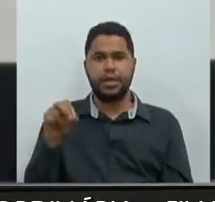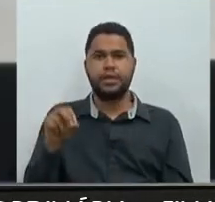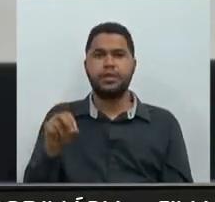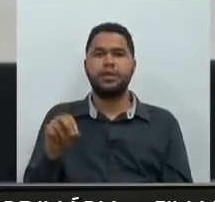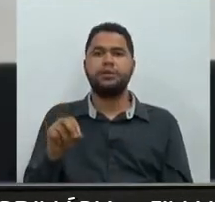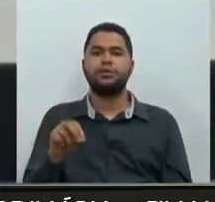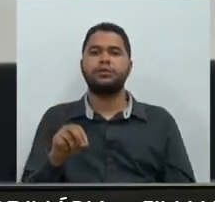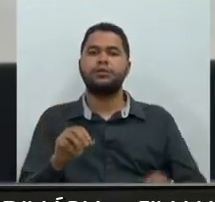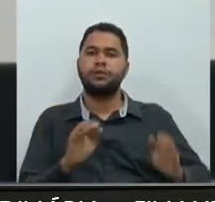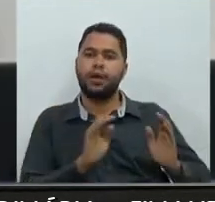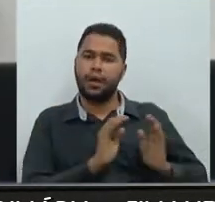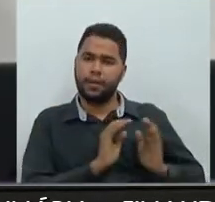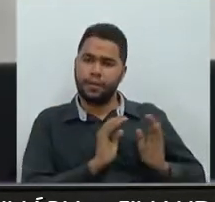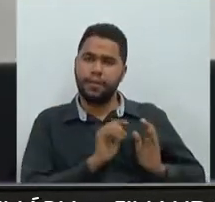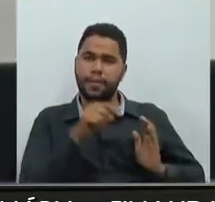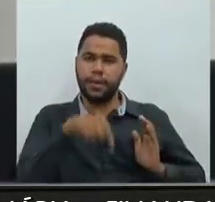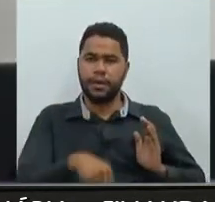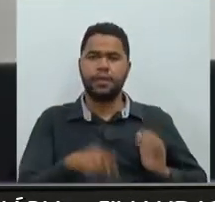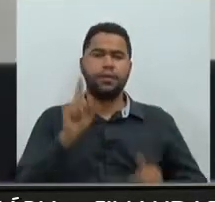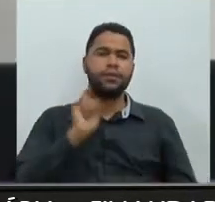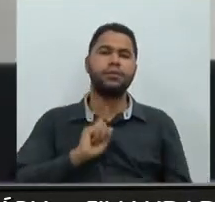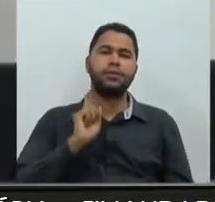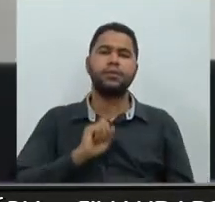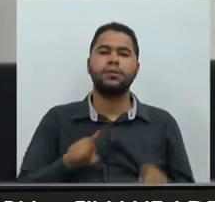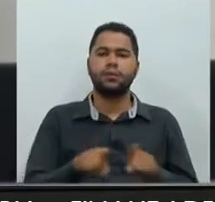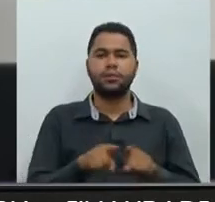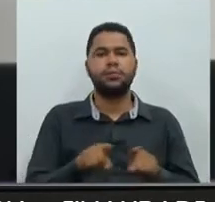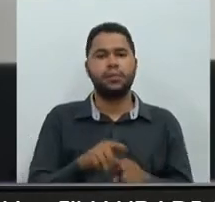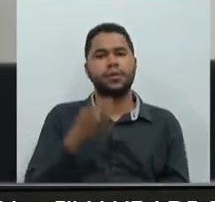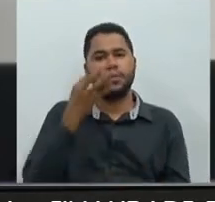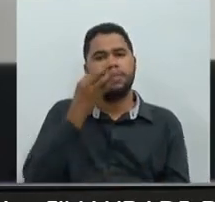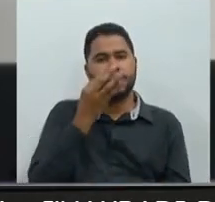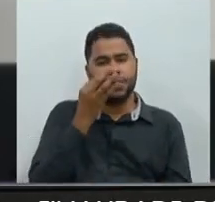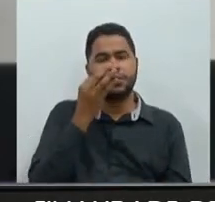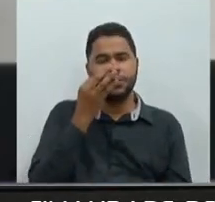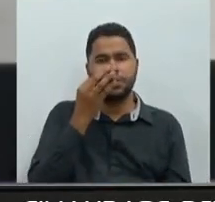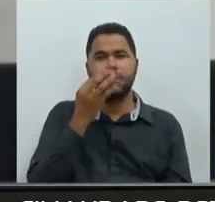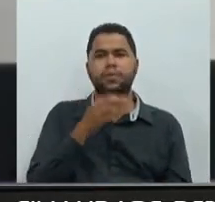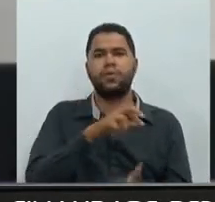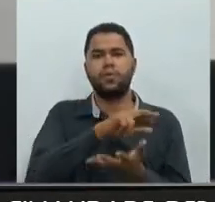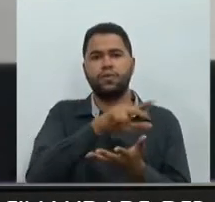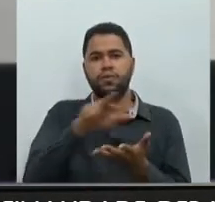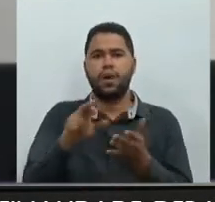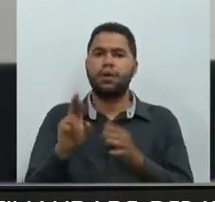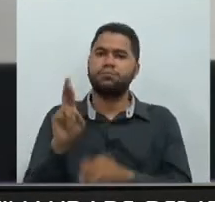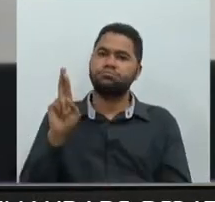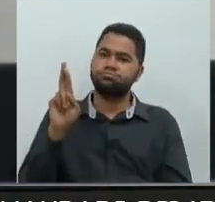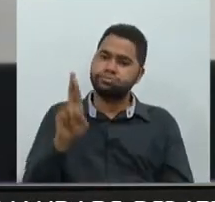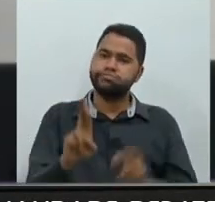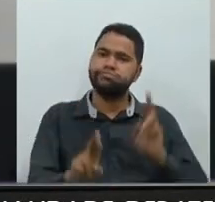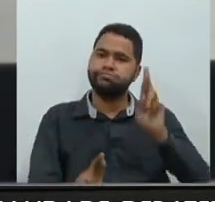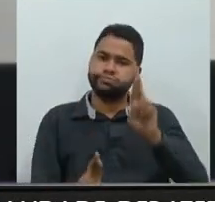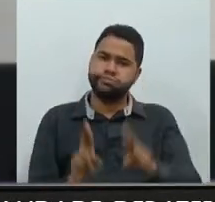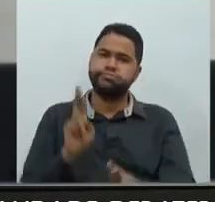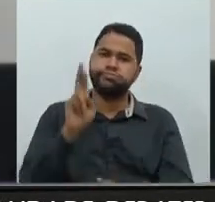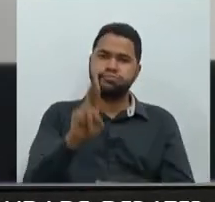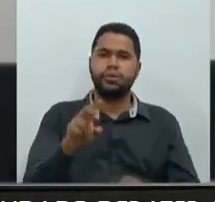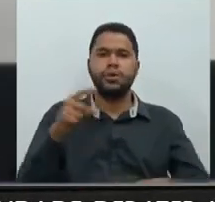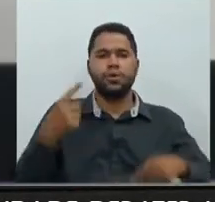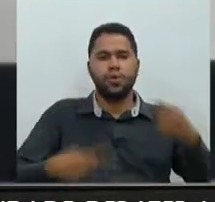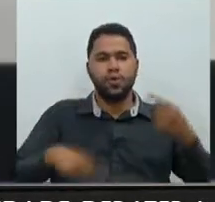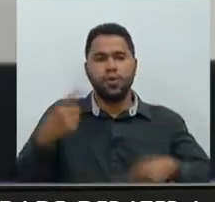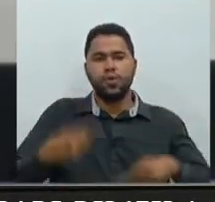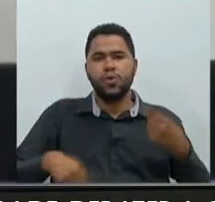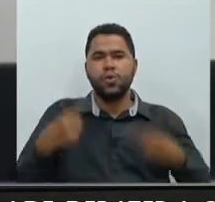Gerais, grande parte virtual, mas estaremos aqui de forma presencial com vários representantes discutindo essa temática dentro